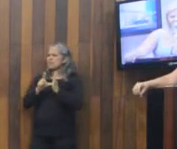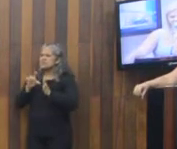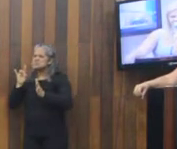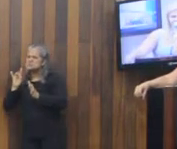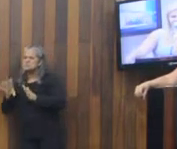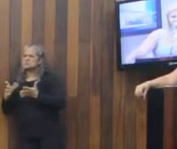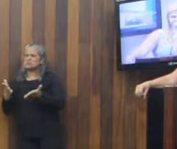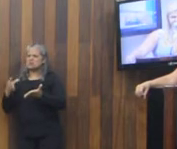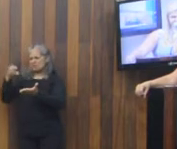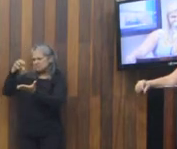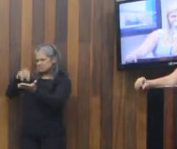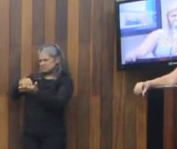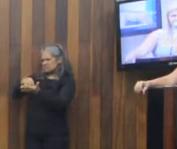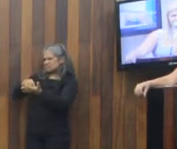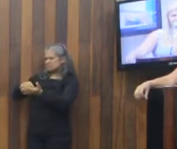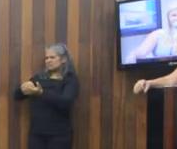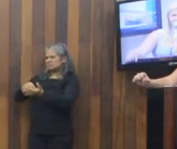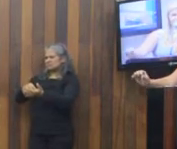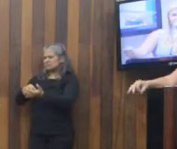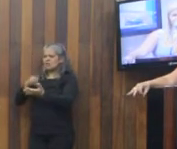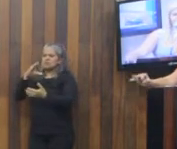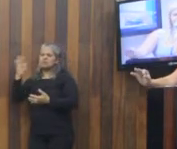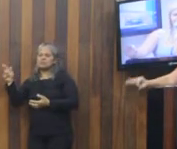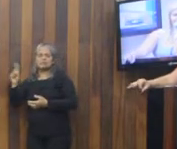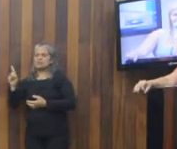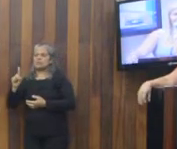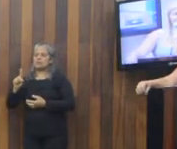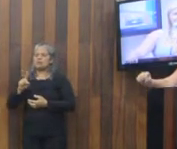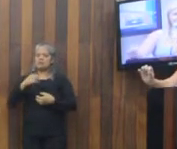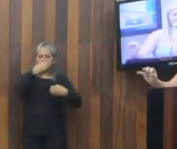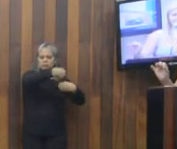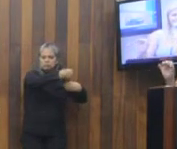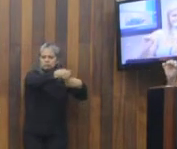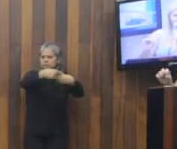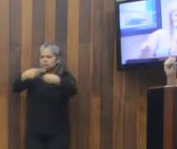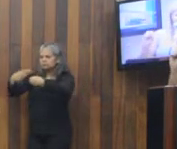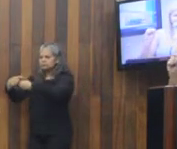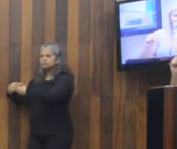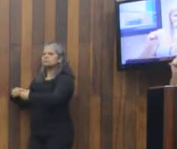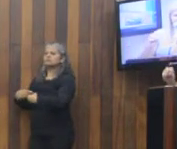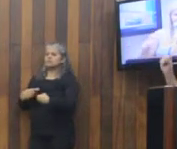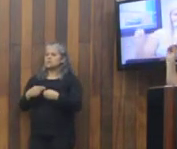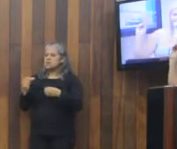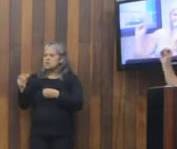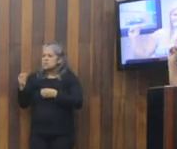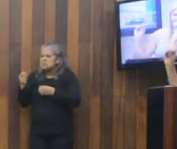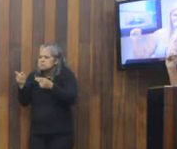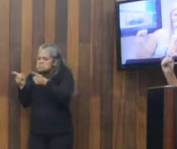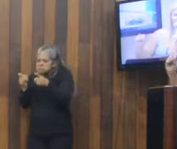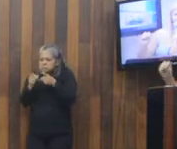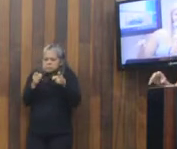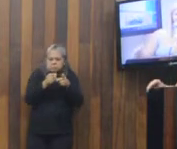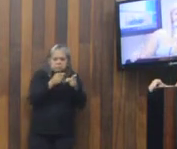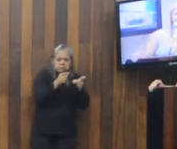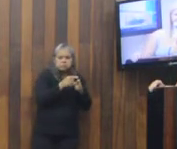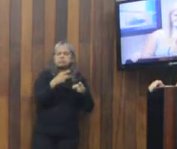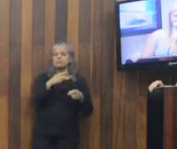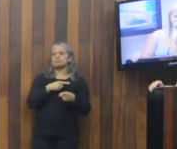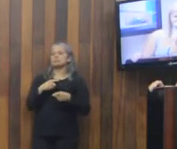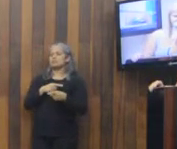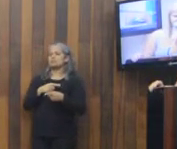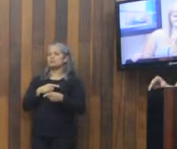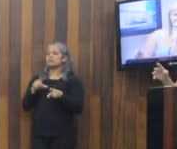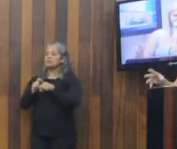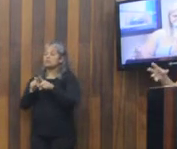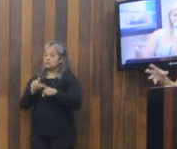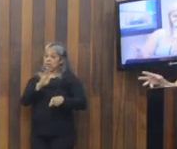ao centro de Cabo Frio. Nosso comércio está em tudo que é comérciozinho, pequenininho, em cada cantinho de Cabo Frio e de